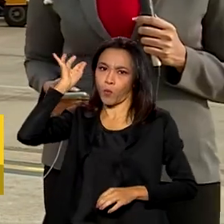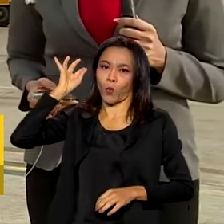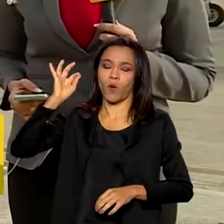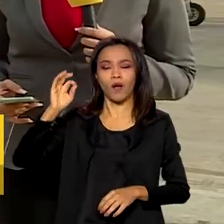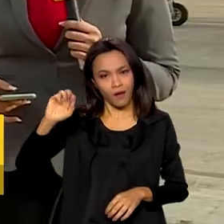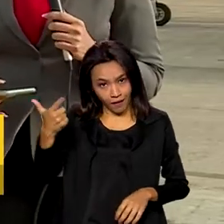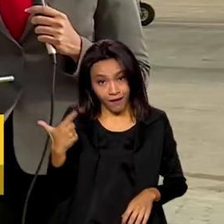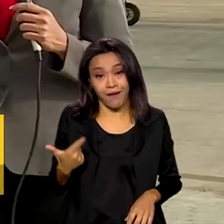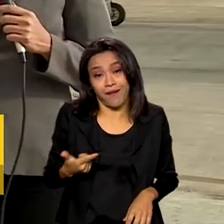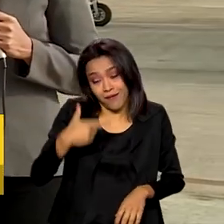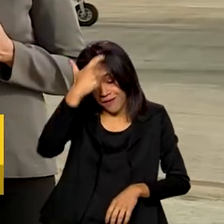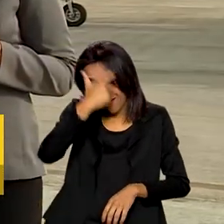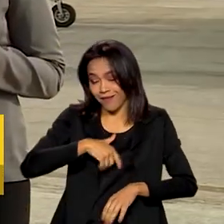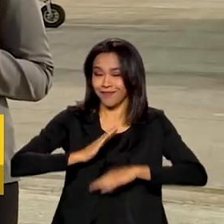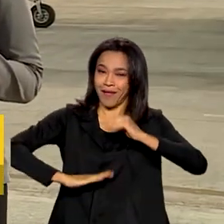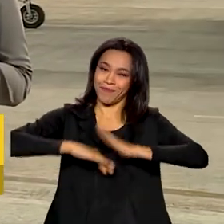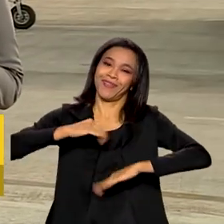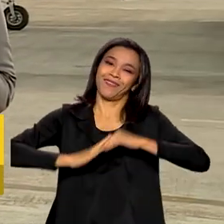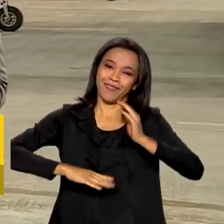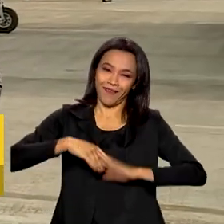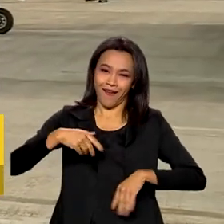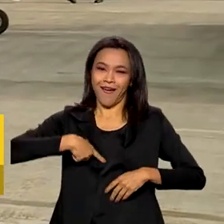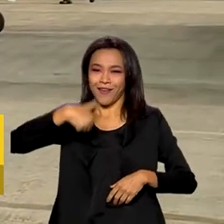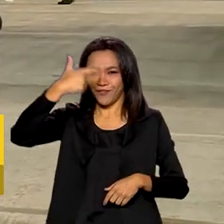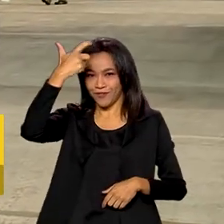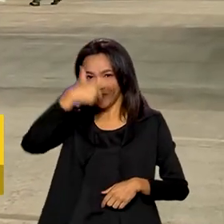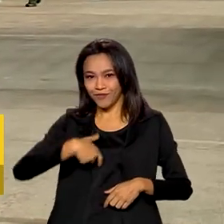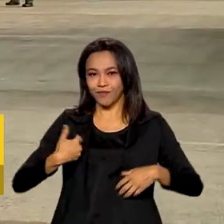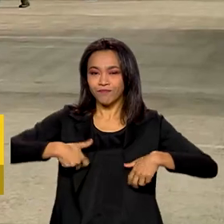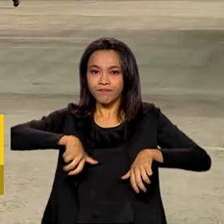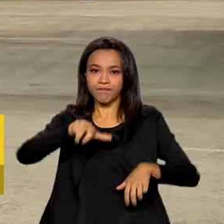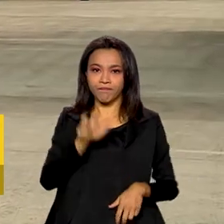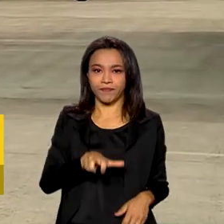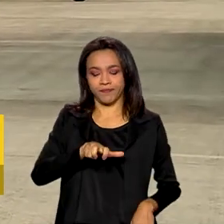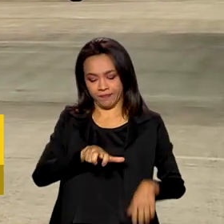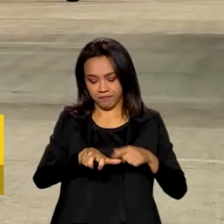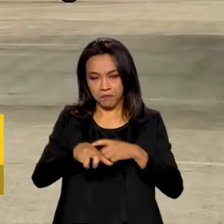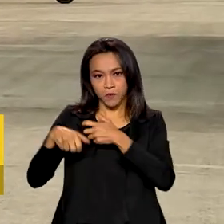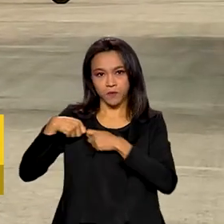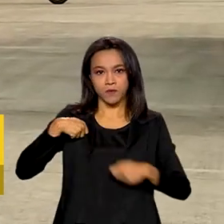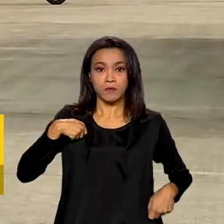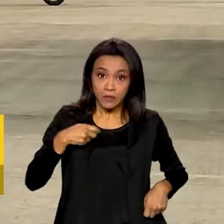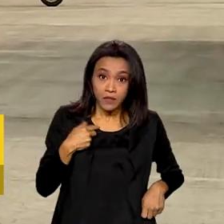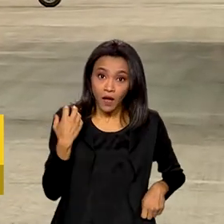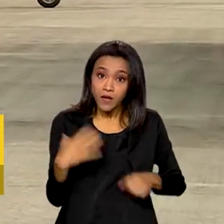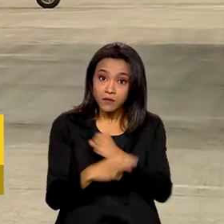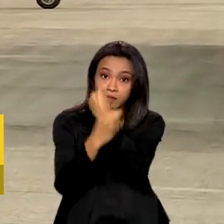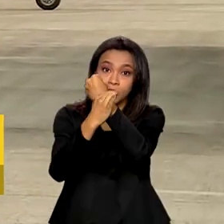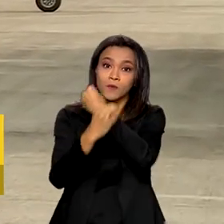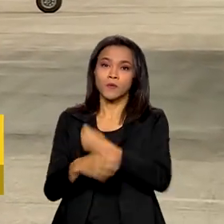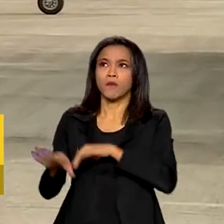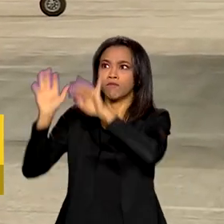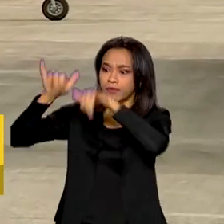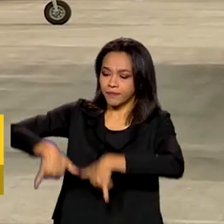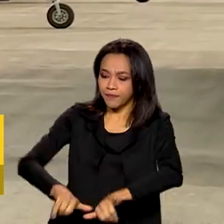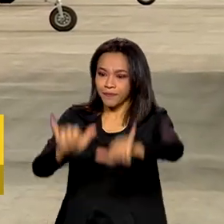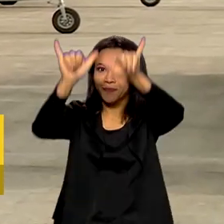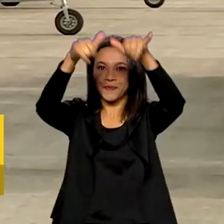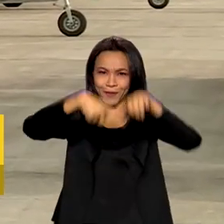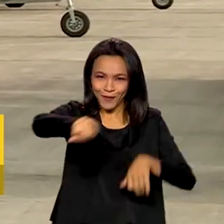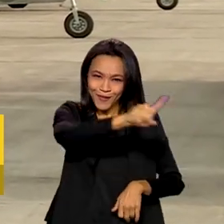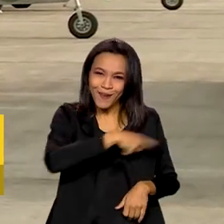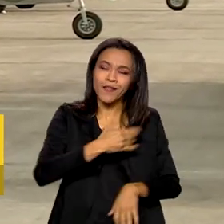habilidade dos pilotos da Força Aérea que garantem aí todas as manobras radicais que a gente costuma assistir